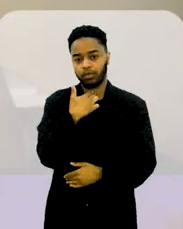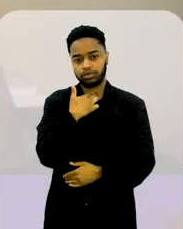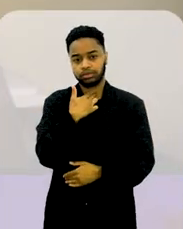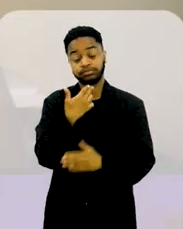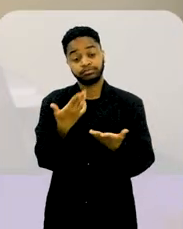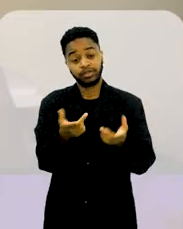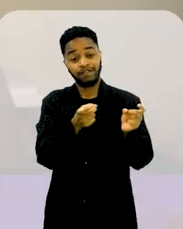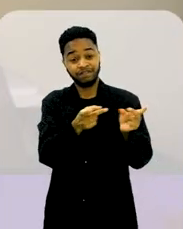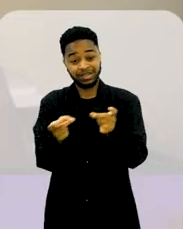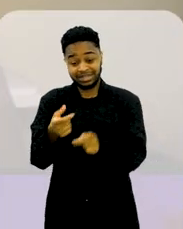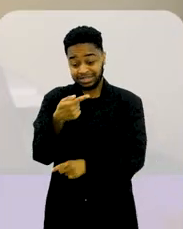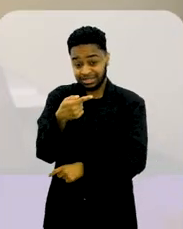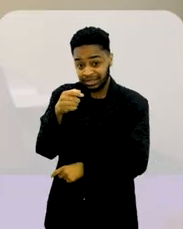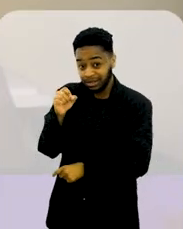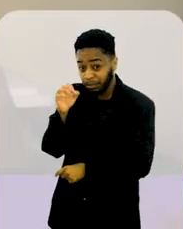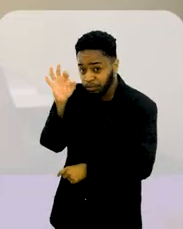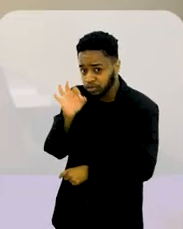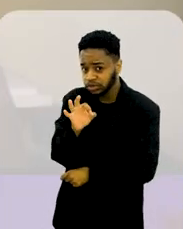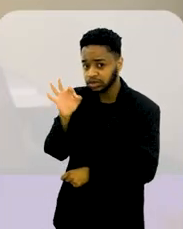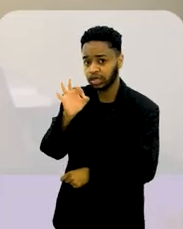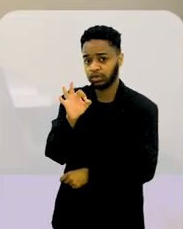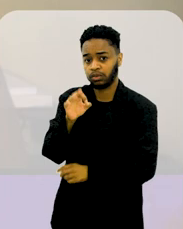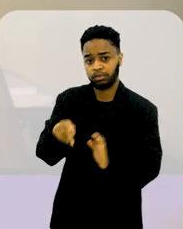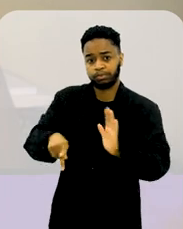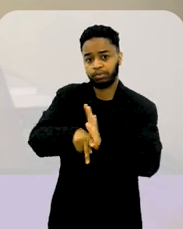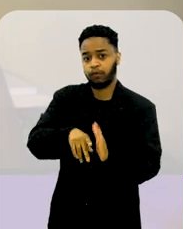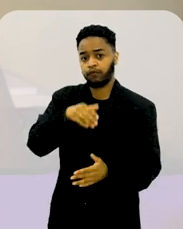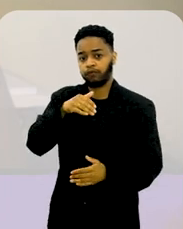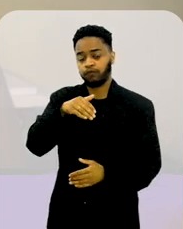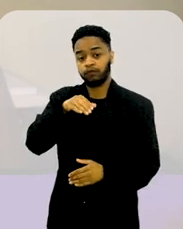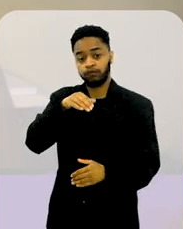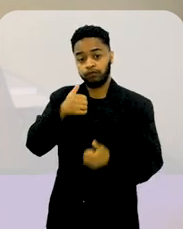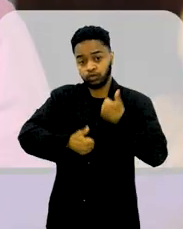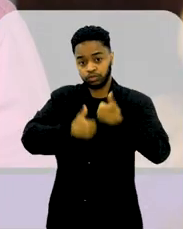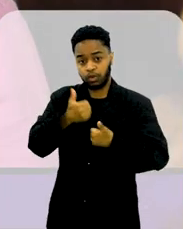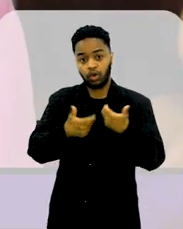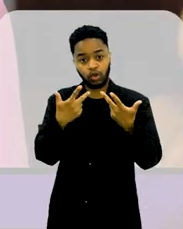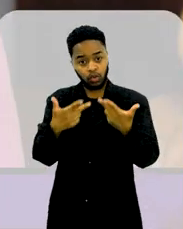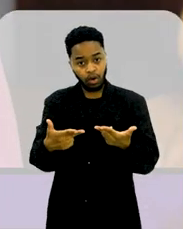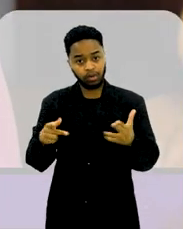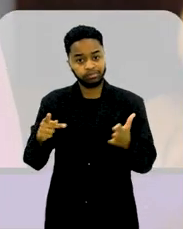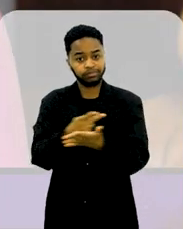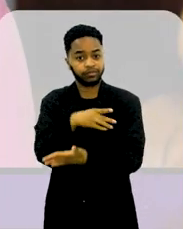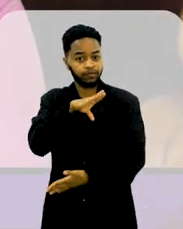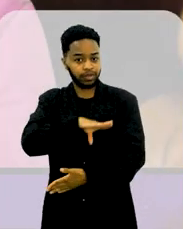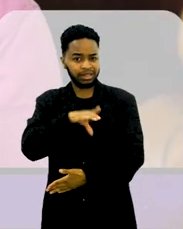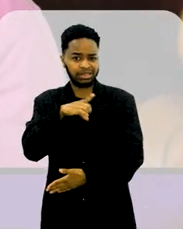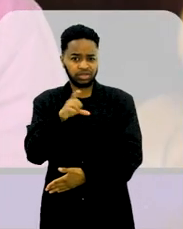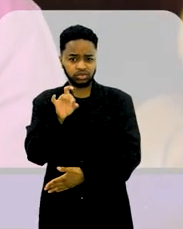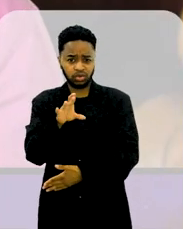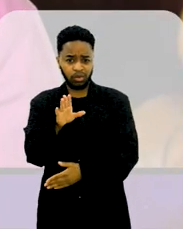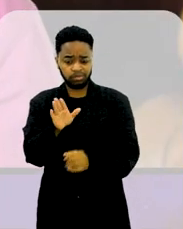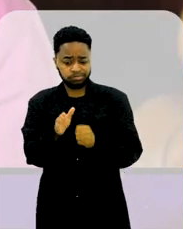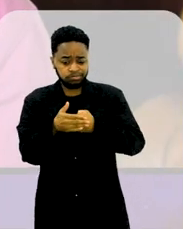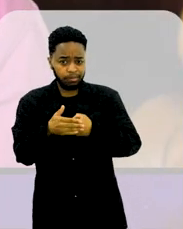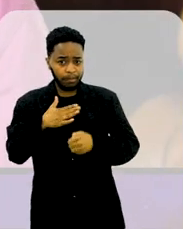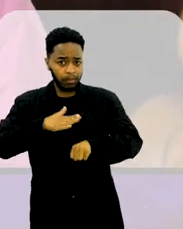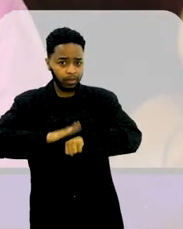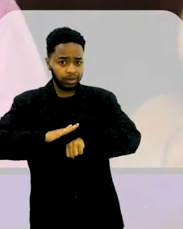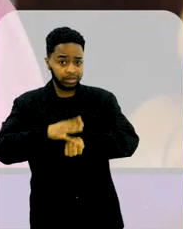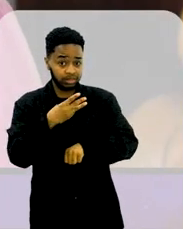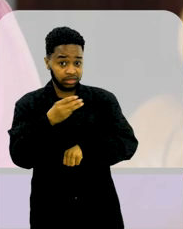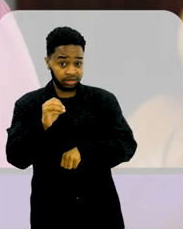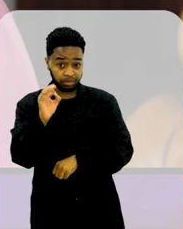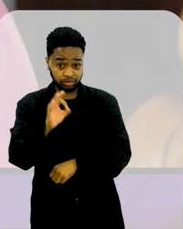vender 70% do seu futebol Como o Vasco vendeu e só ter 30% é